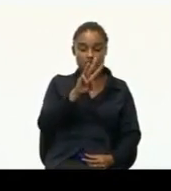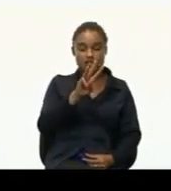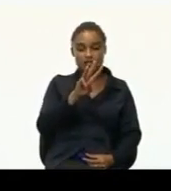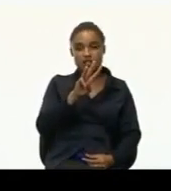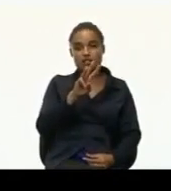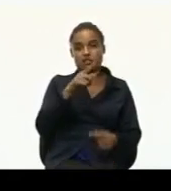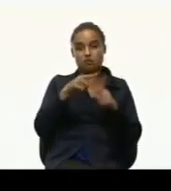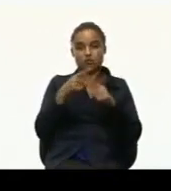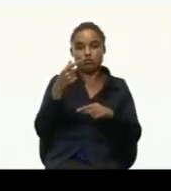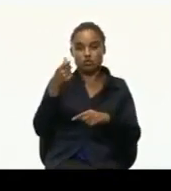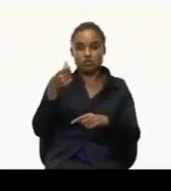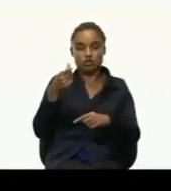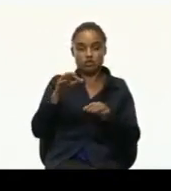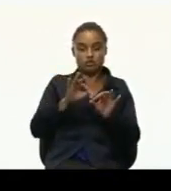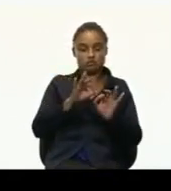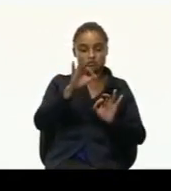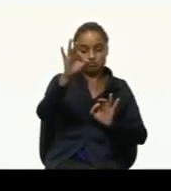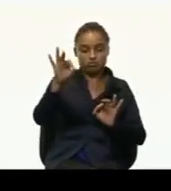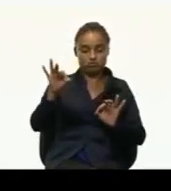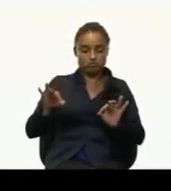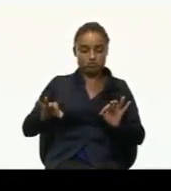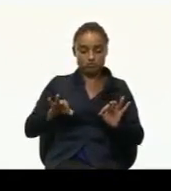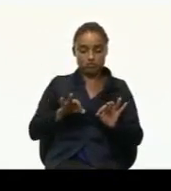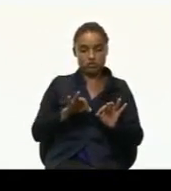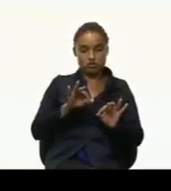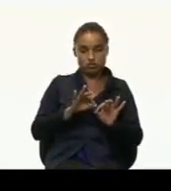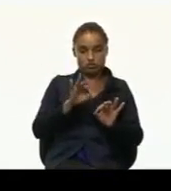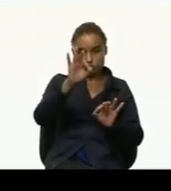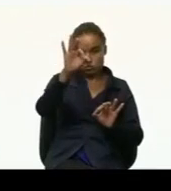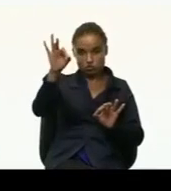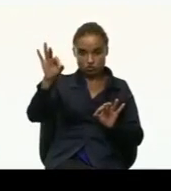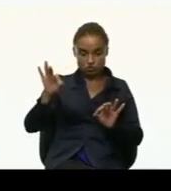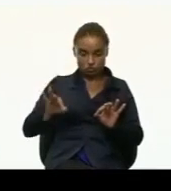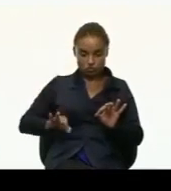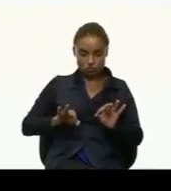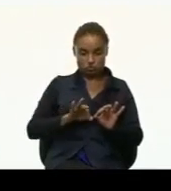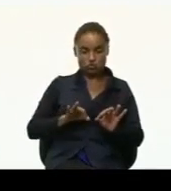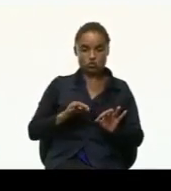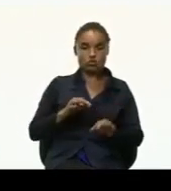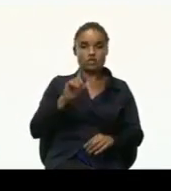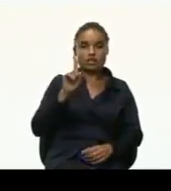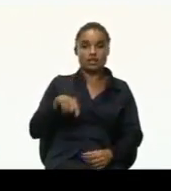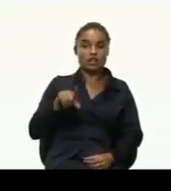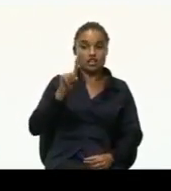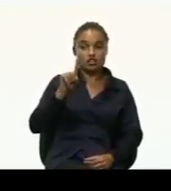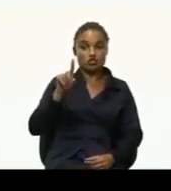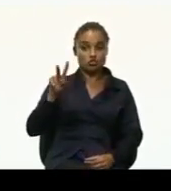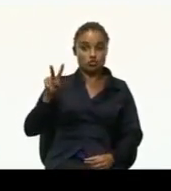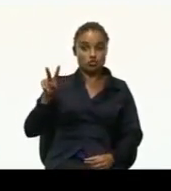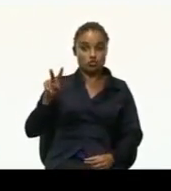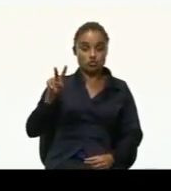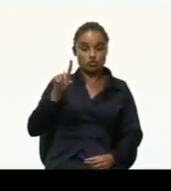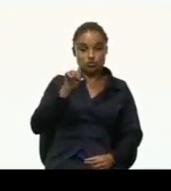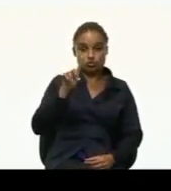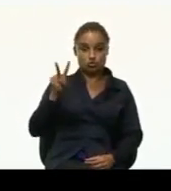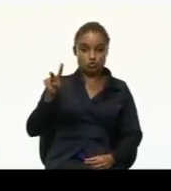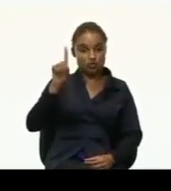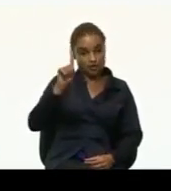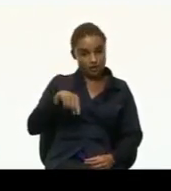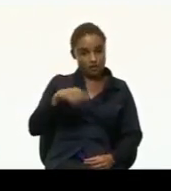por 6. Por quê? São 12 trabalhadores, certo? 12